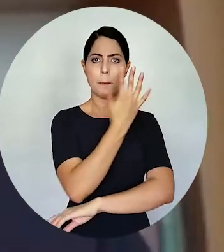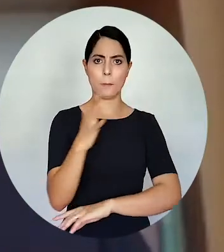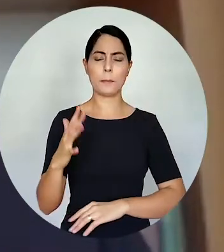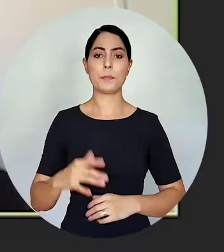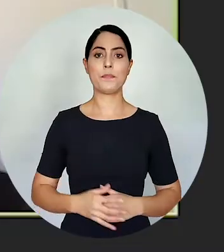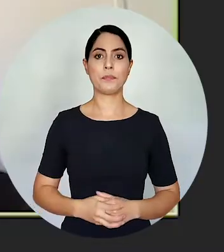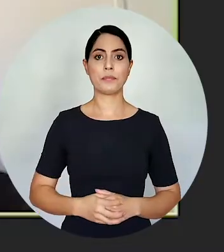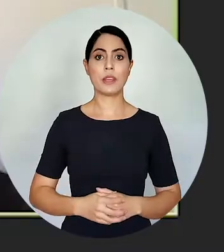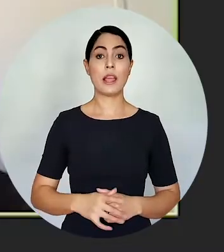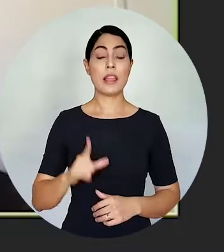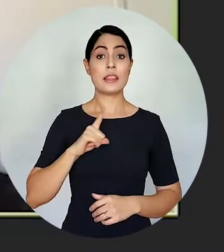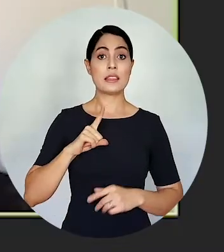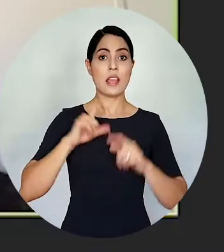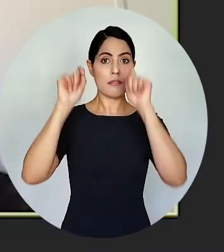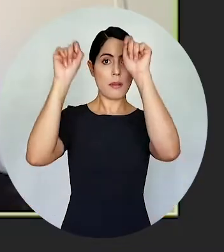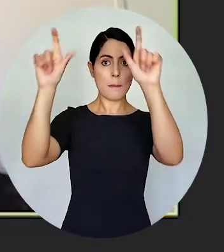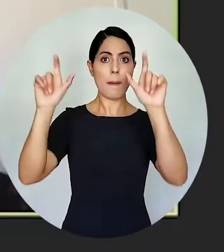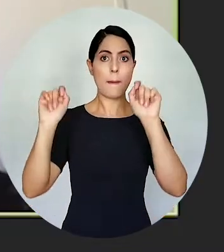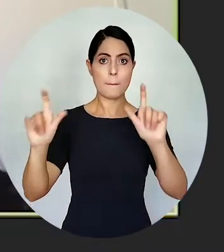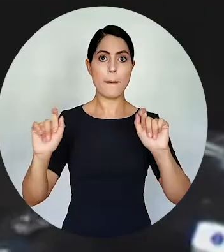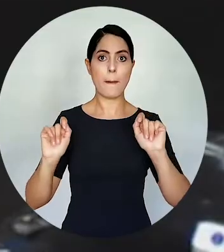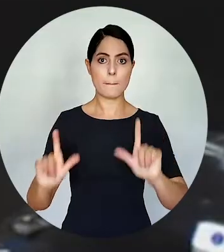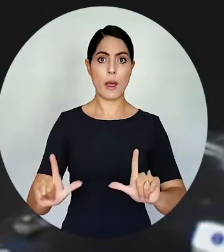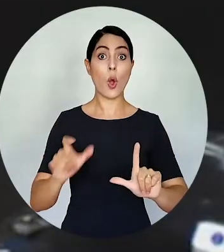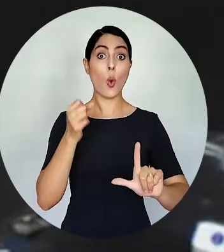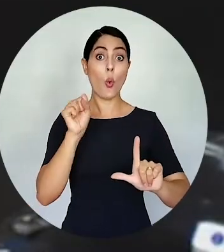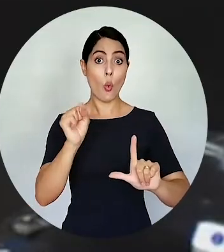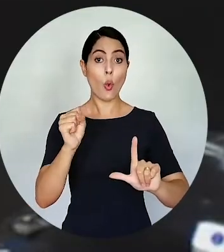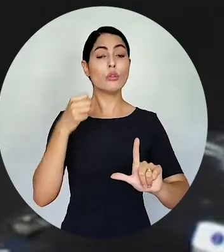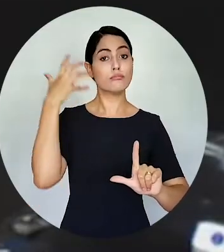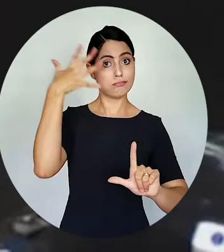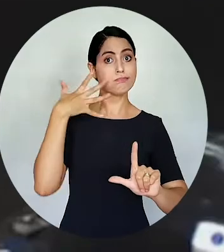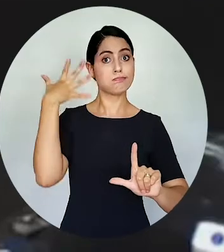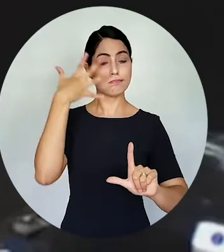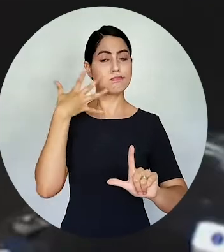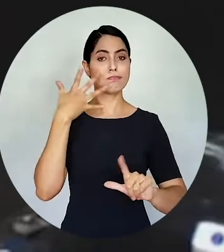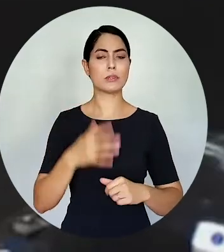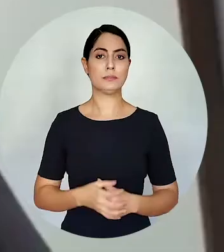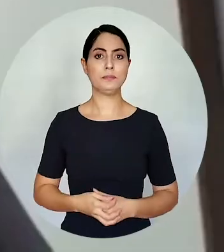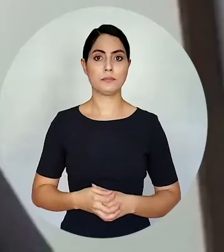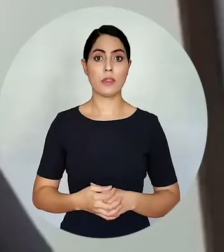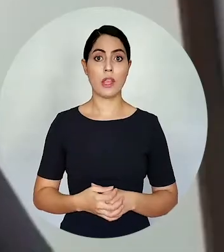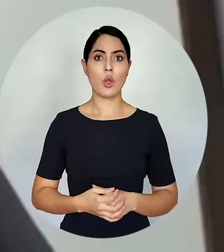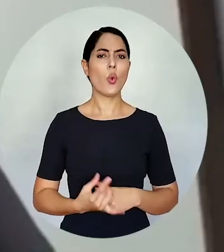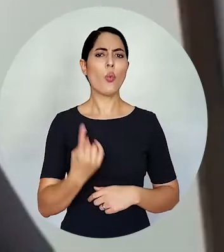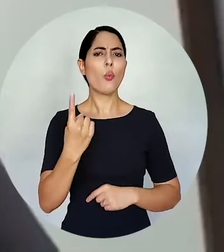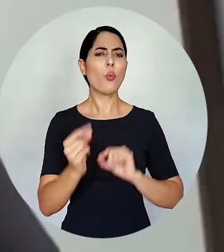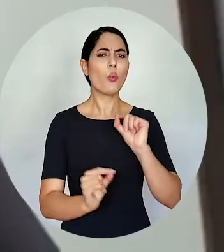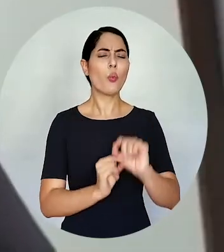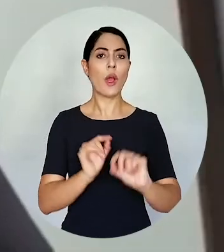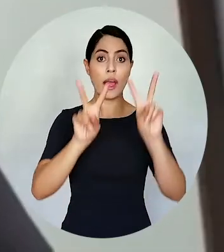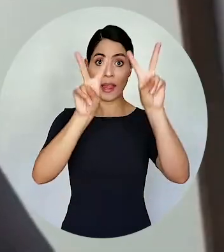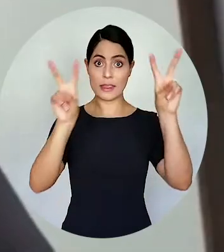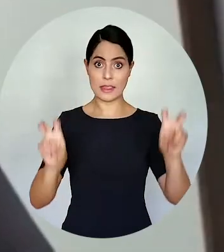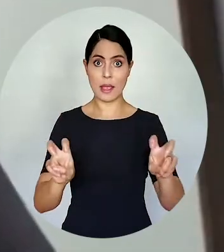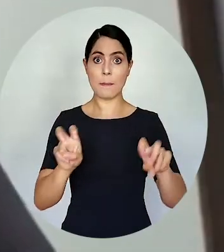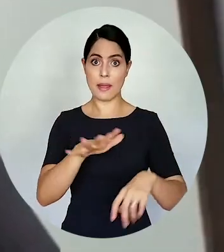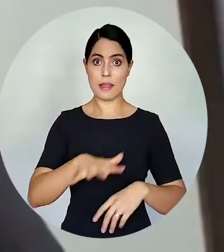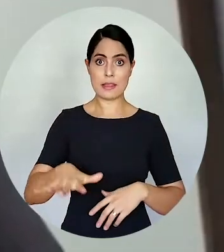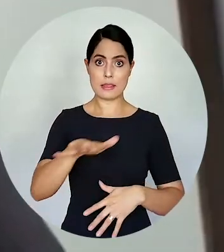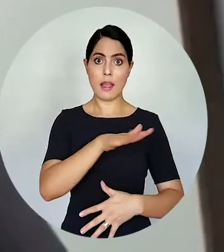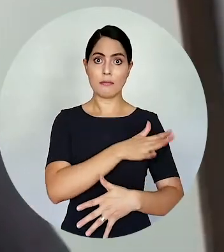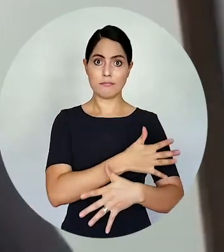8 painéis de discussão fizeram parte da programação do evento. Um deles sobre a tutela jurídica da Mata